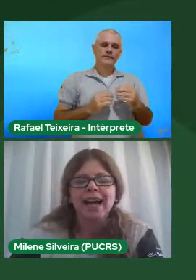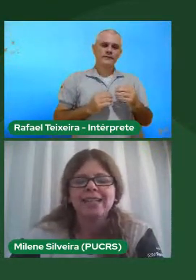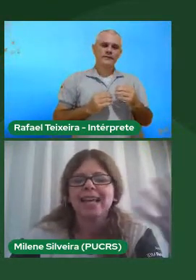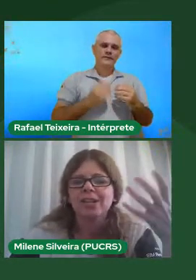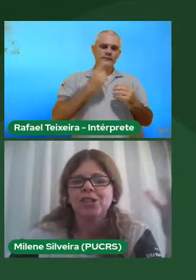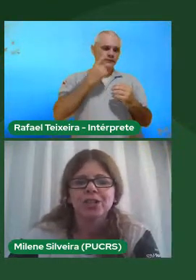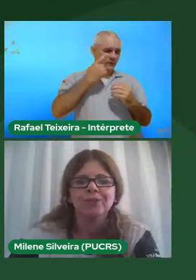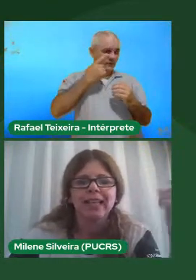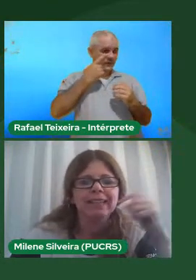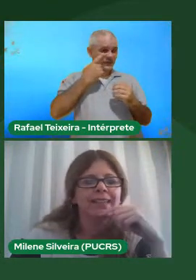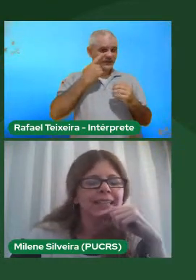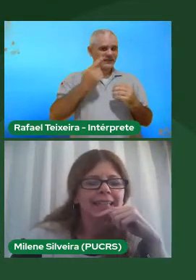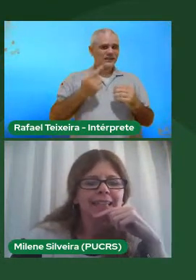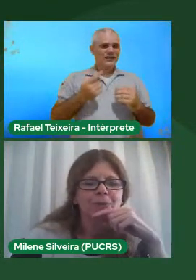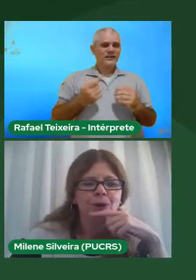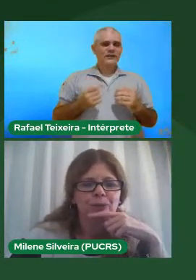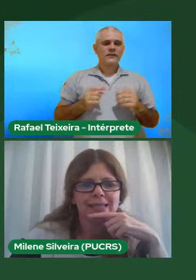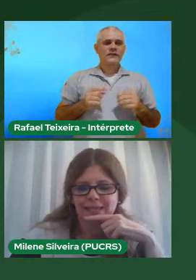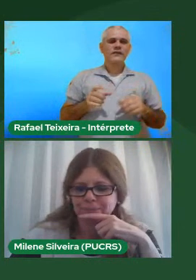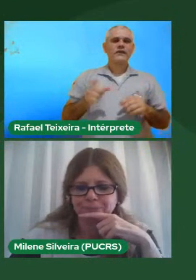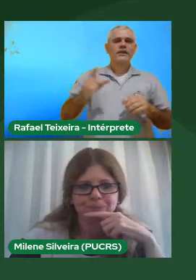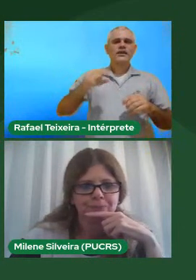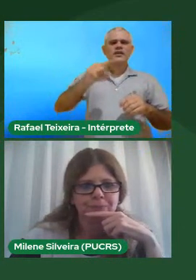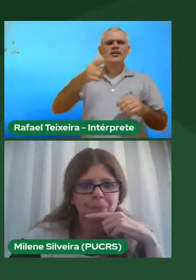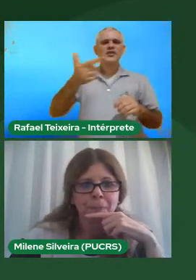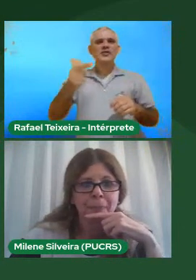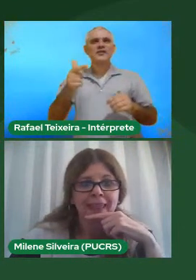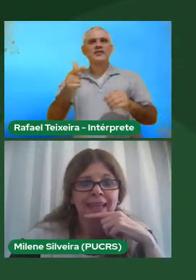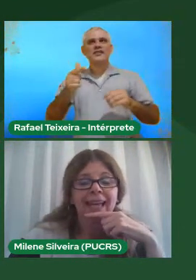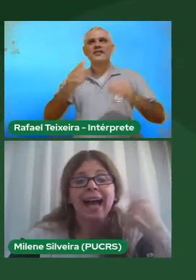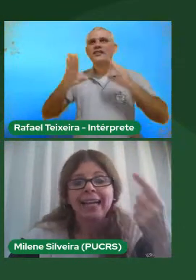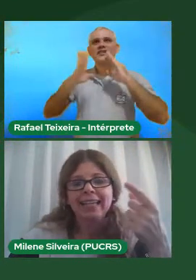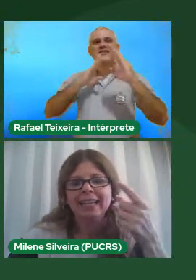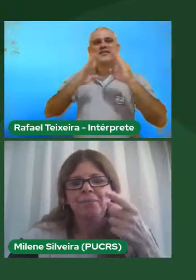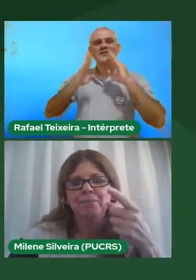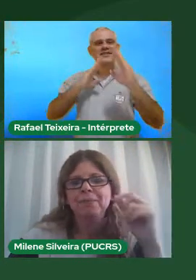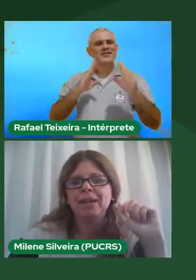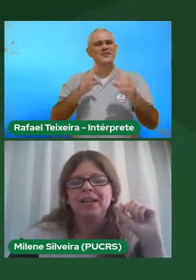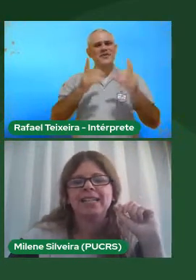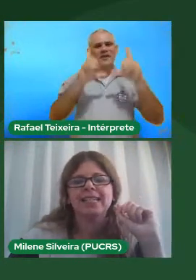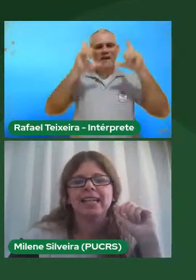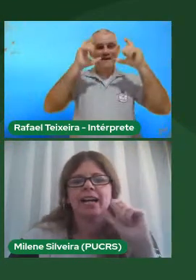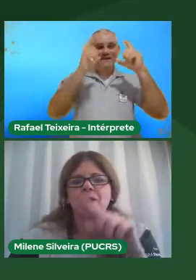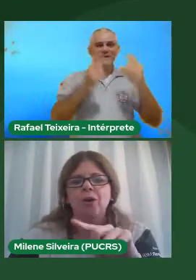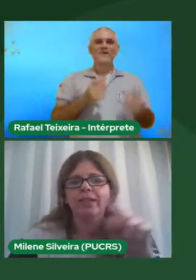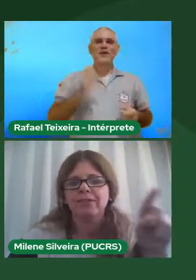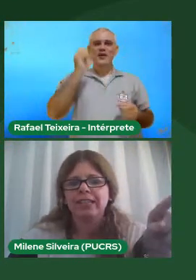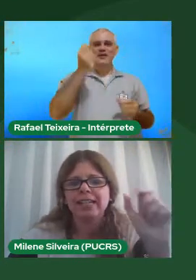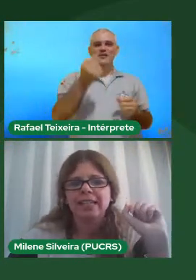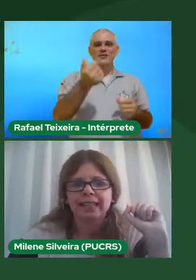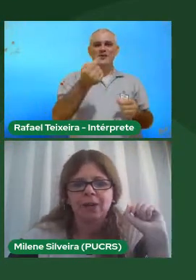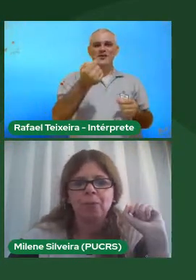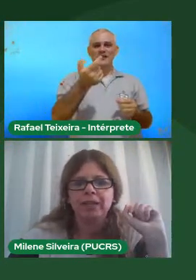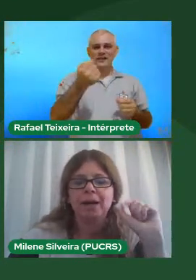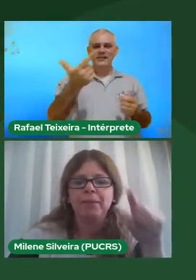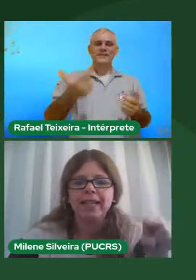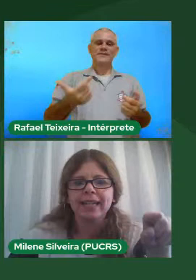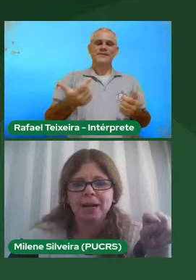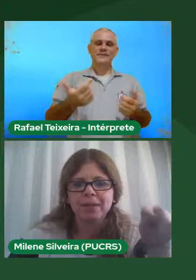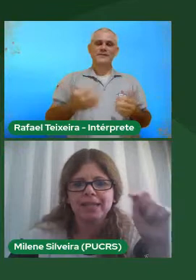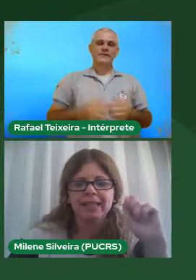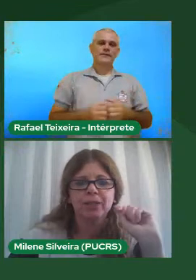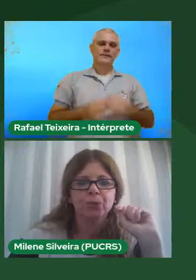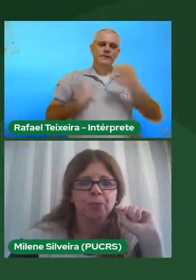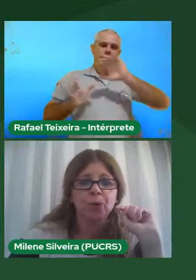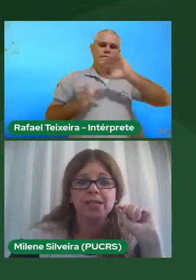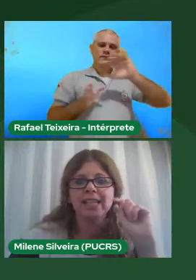pré-redes sociais, né? A gente não tem tanta foto assim. Aqui, primeiro IHC da Carol, que na verdade ela está acompanhando a amiga